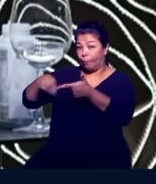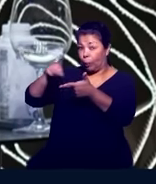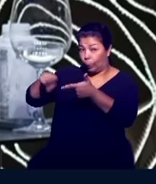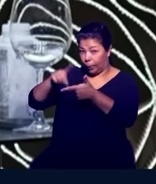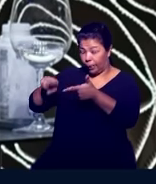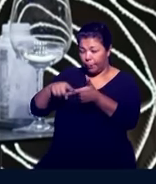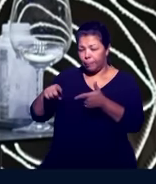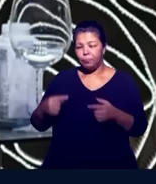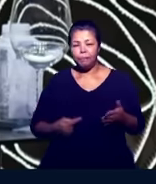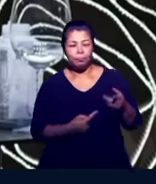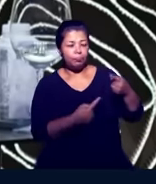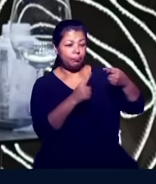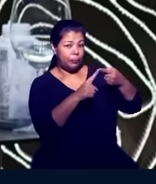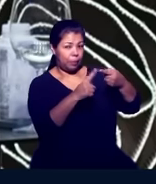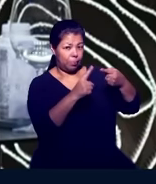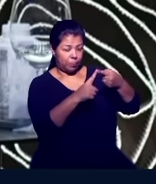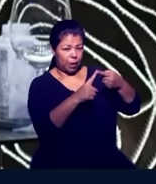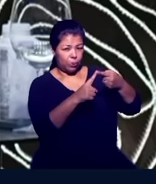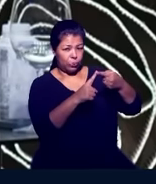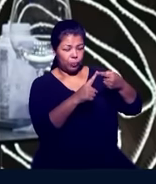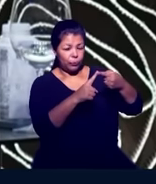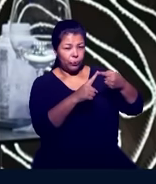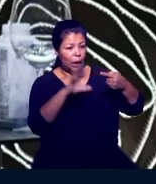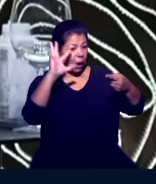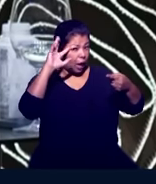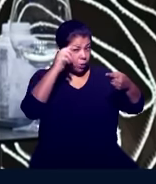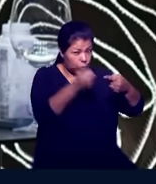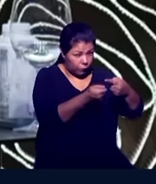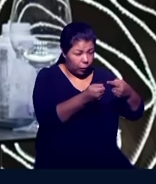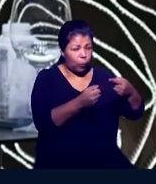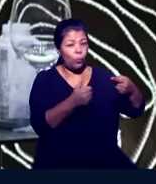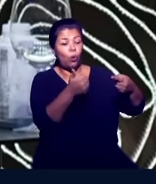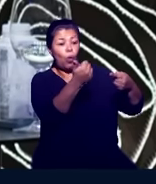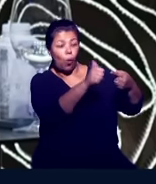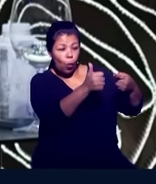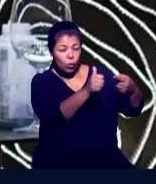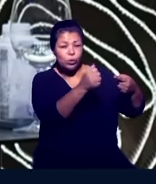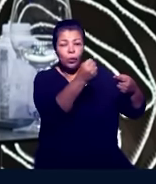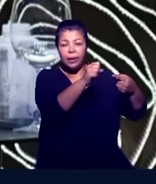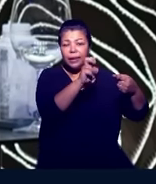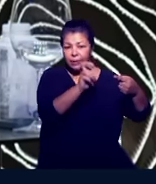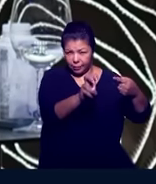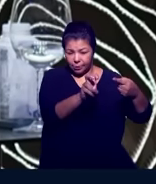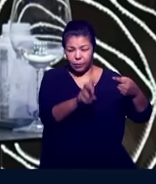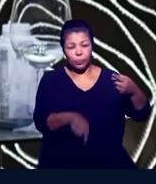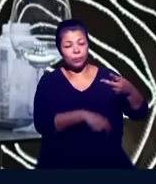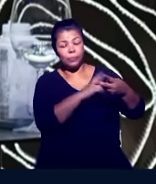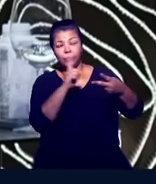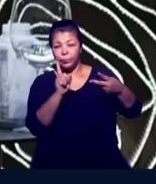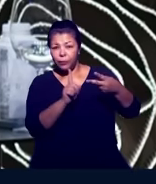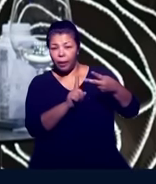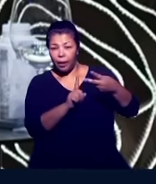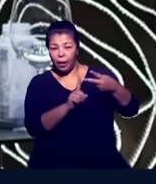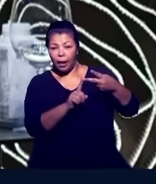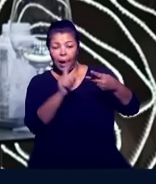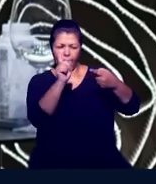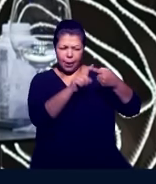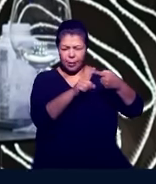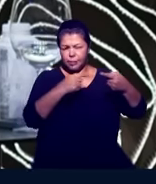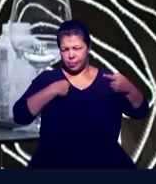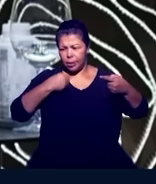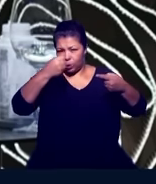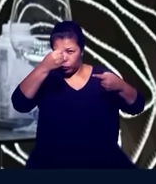1185 o primeiro a que eu me refiro é um dispositivo que foi